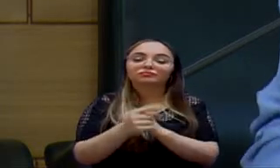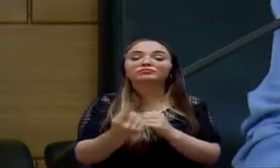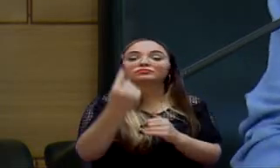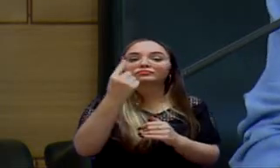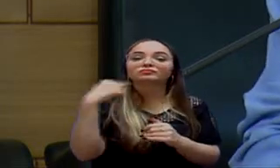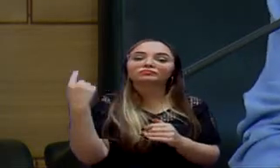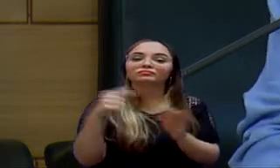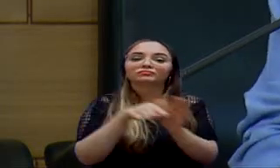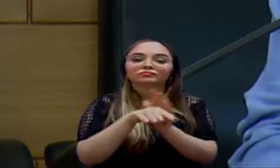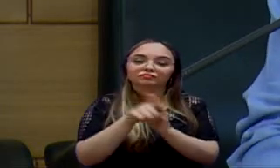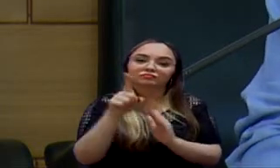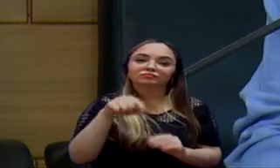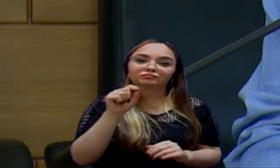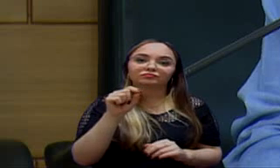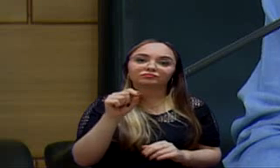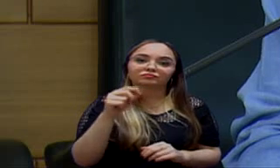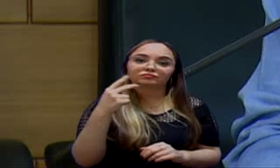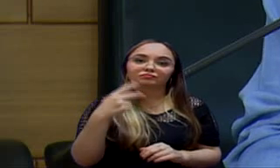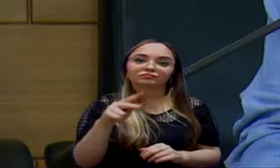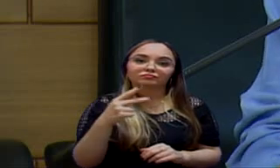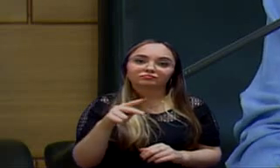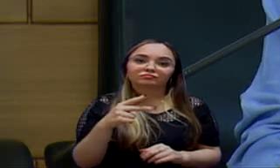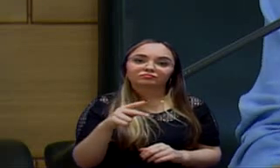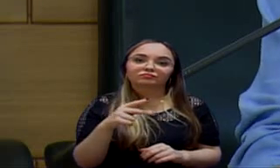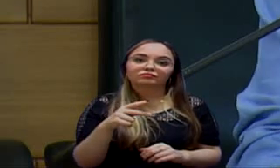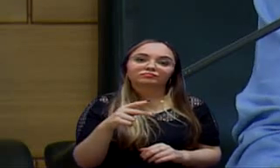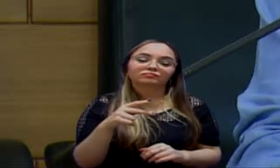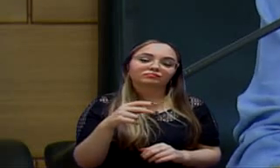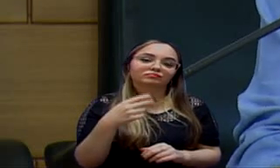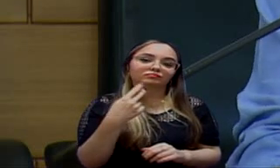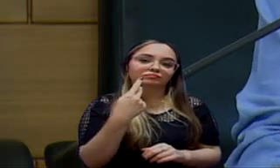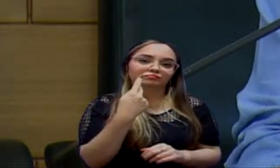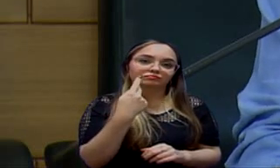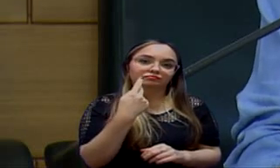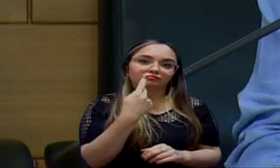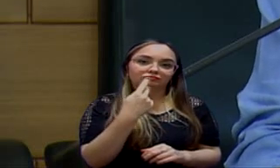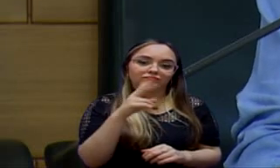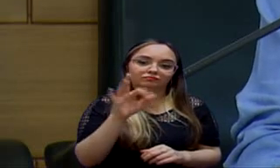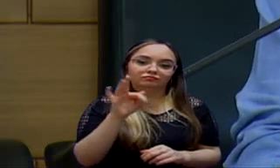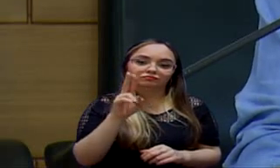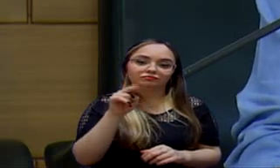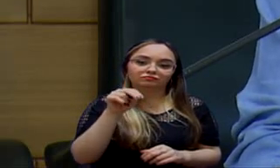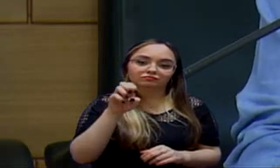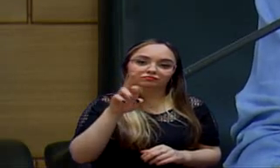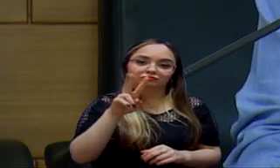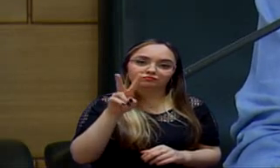se deve consideração é a solidariedade do sistema e isso é o interessante